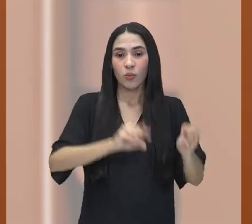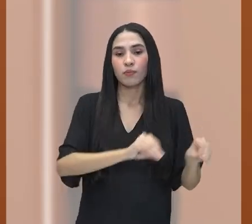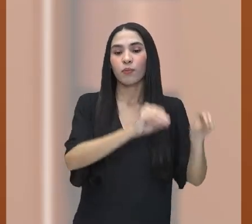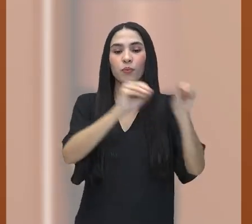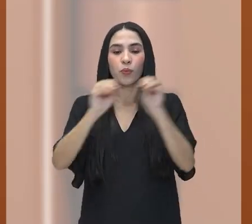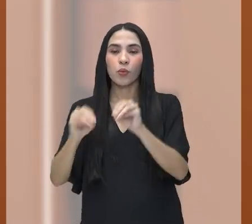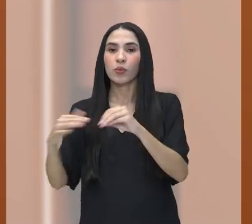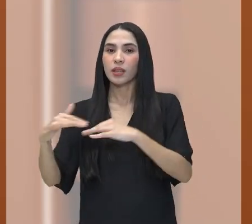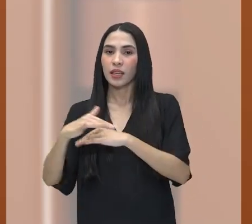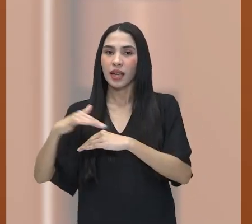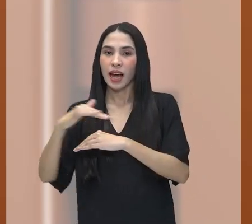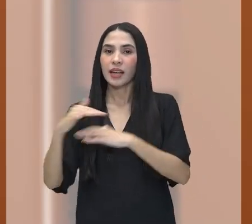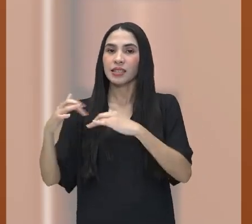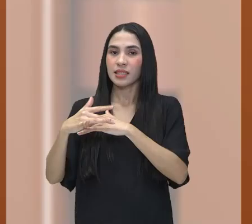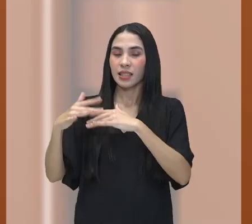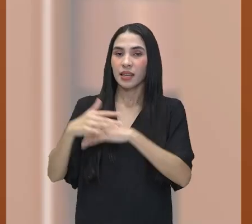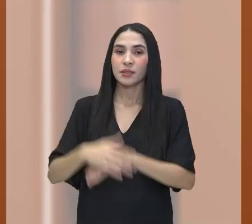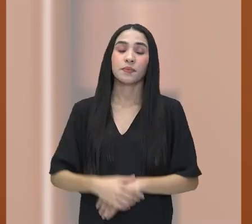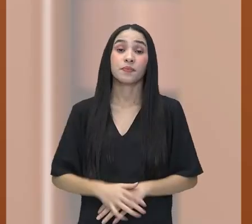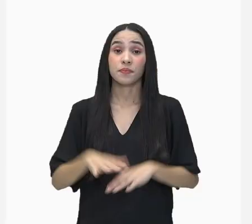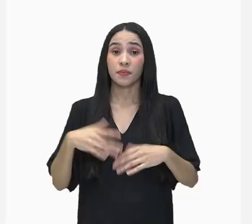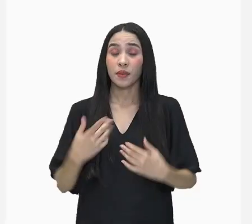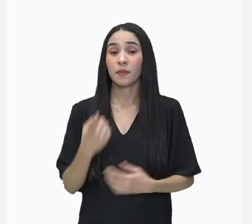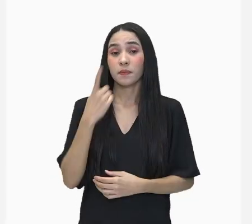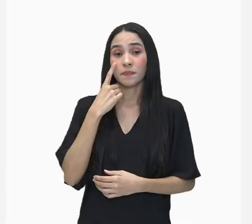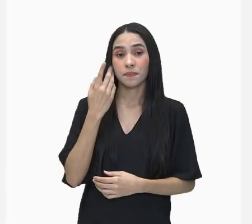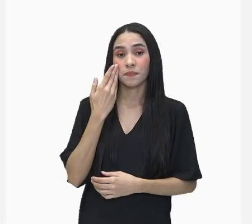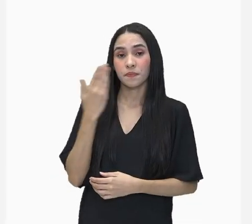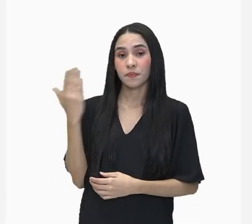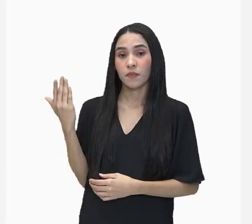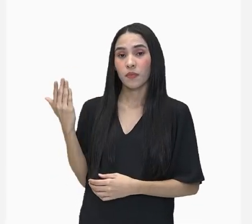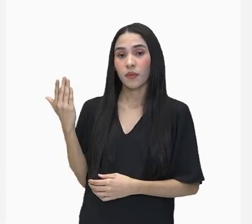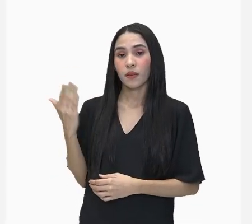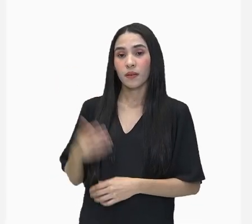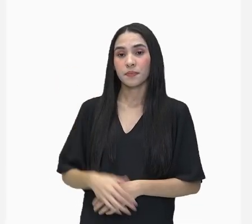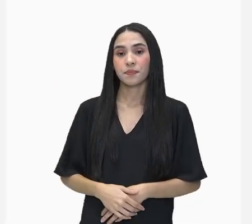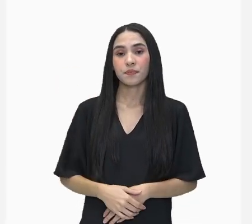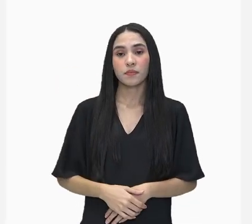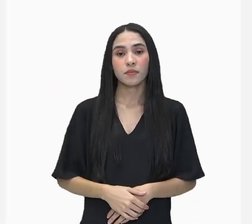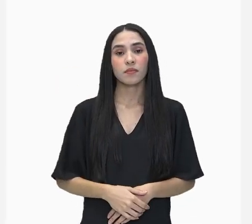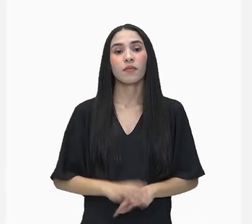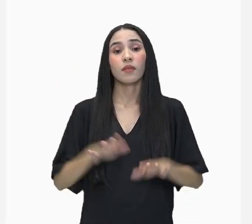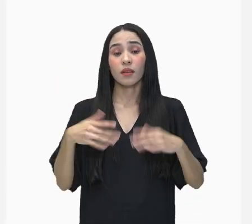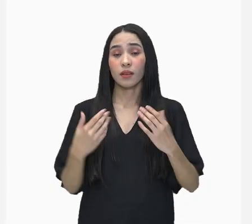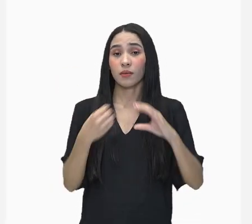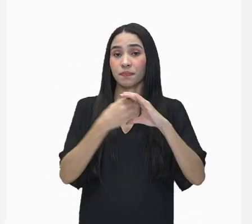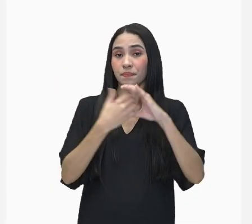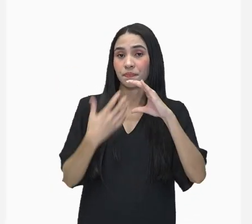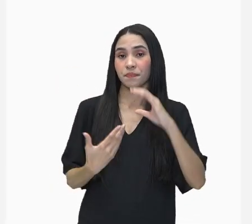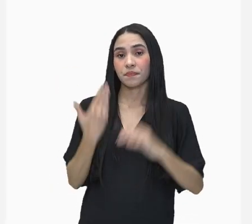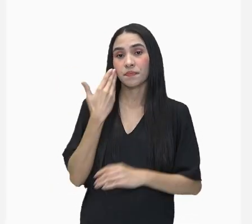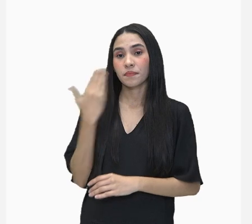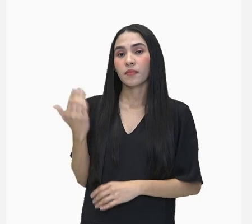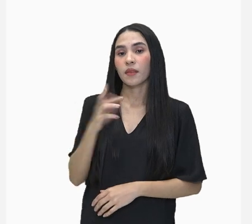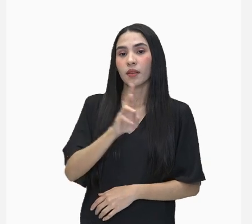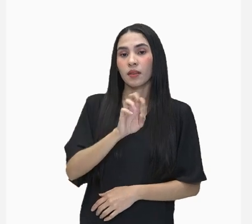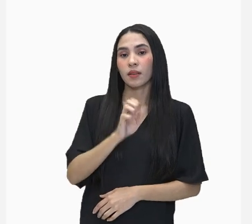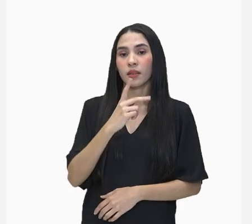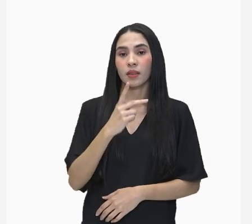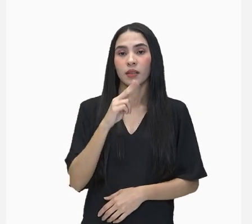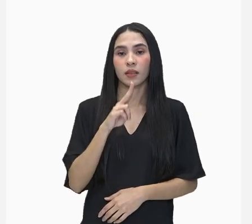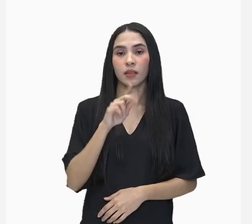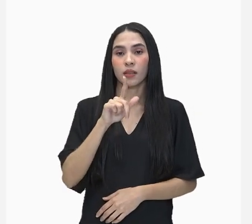as áreas urbanas. Então, vamos dar uma olhada aí, né, sobre esses fatores, como nós falamos,